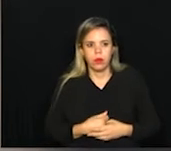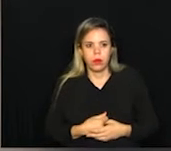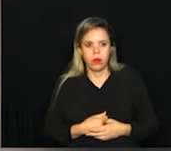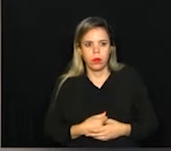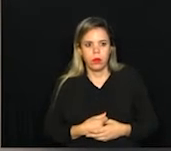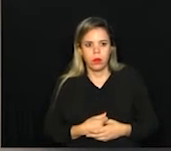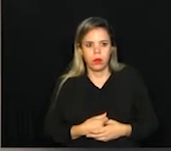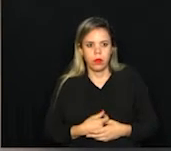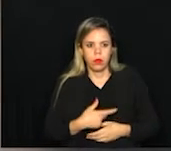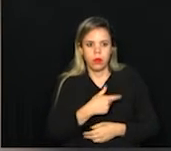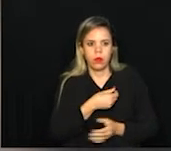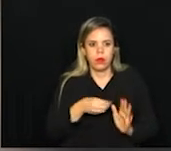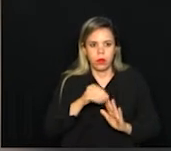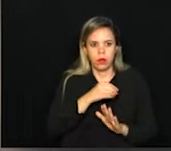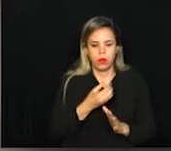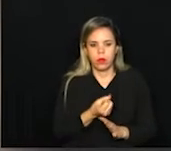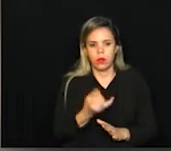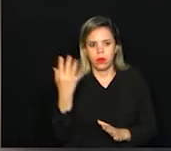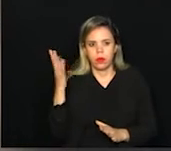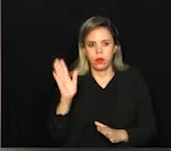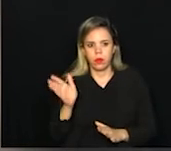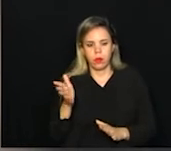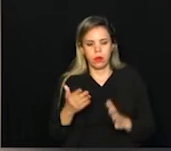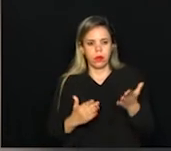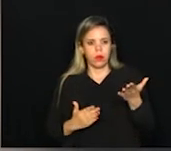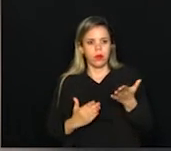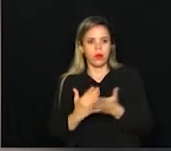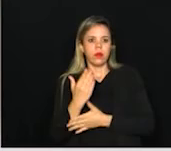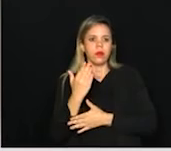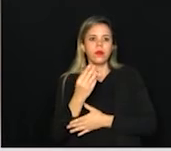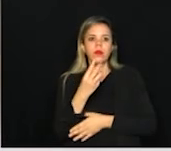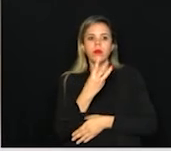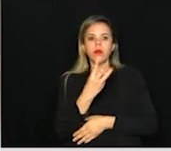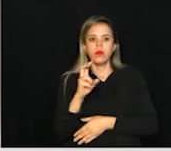O nosso vacinômetro hoje, ele já passou de